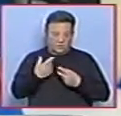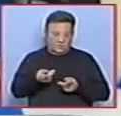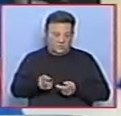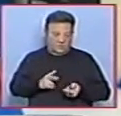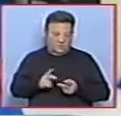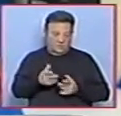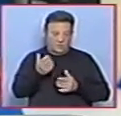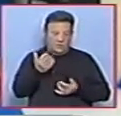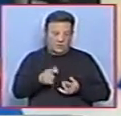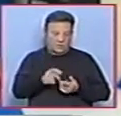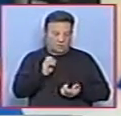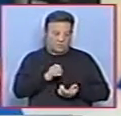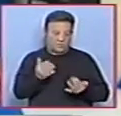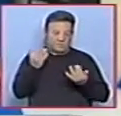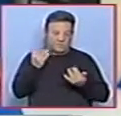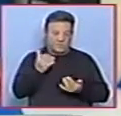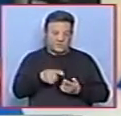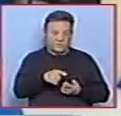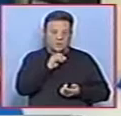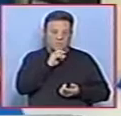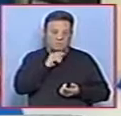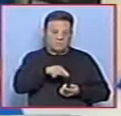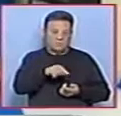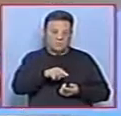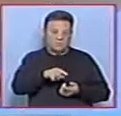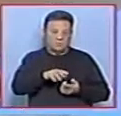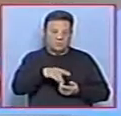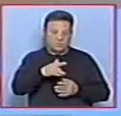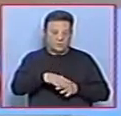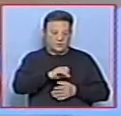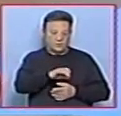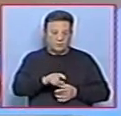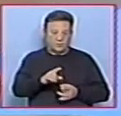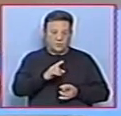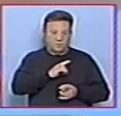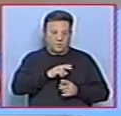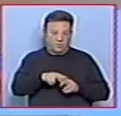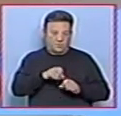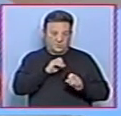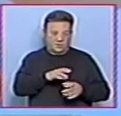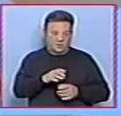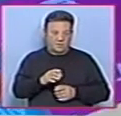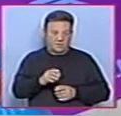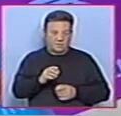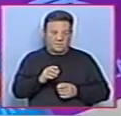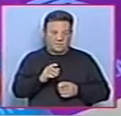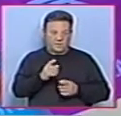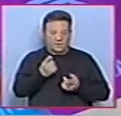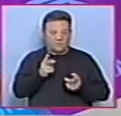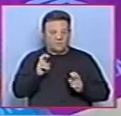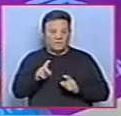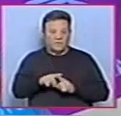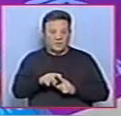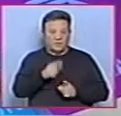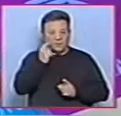em informação e que podem ser distribuídos ao próprio hospital sobre uma forma